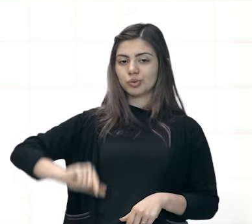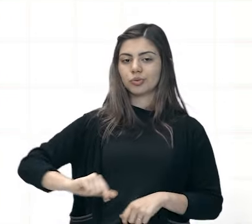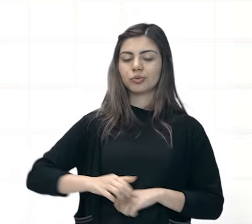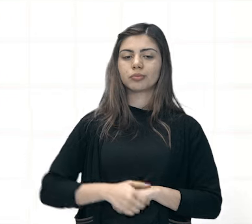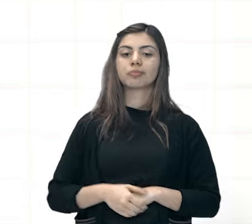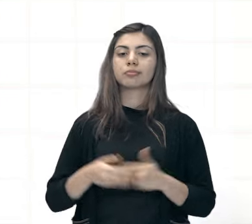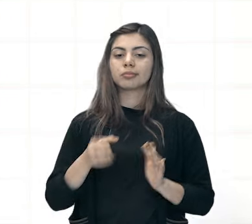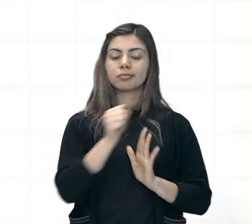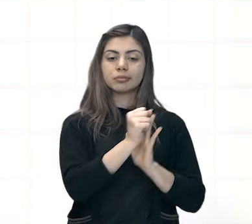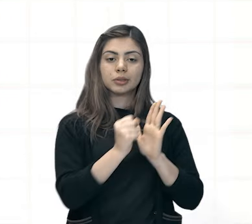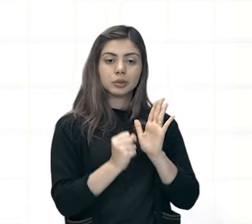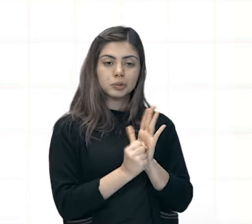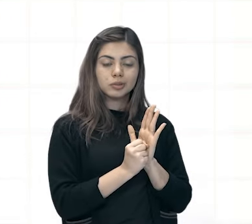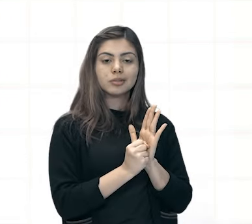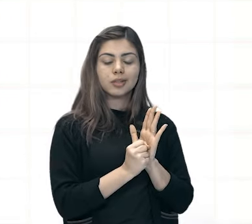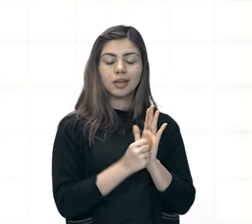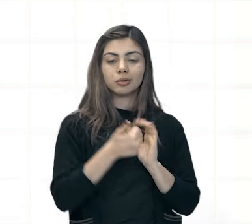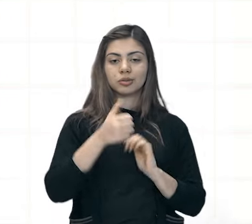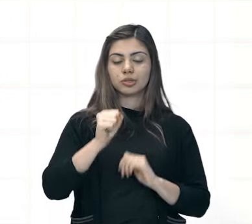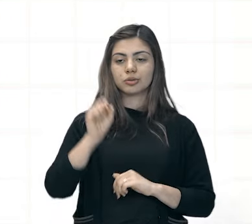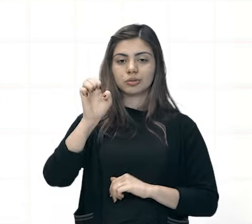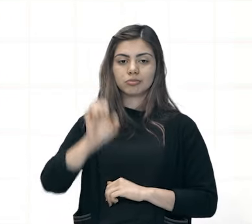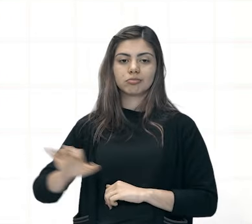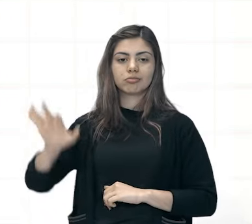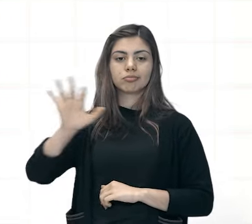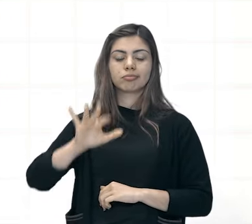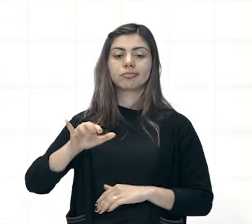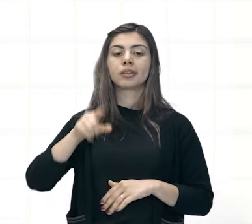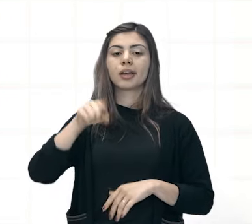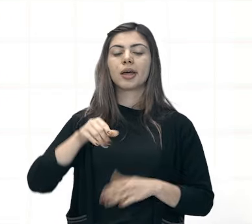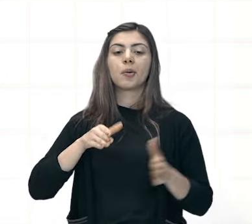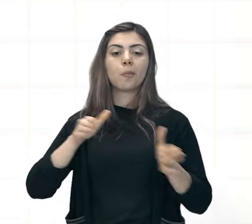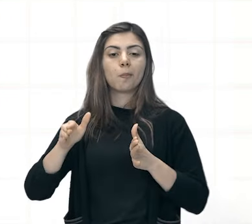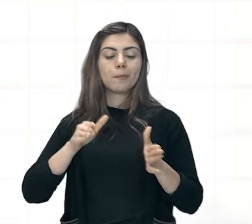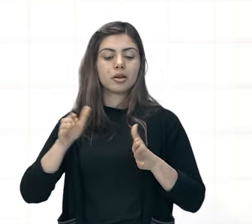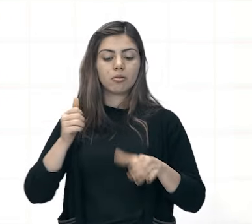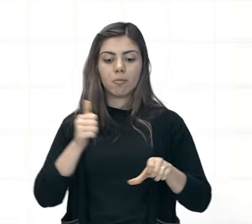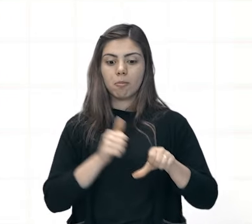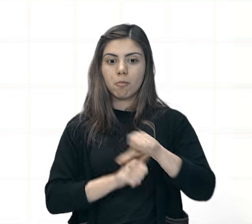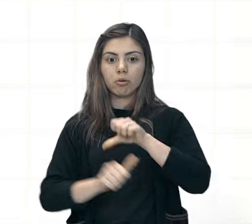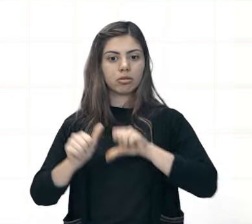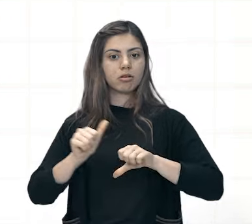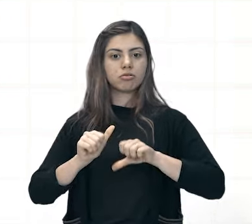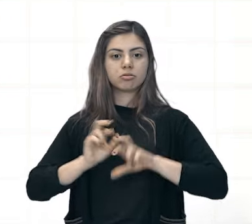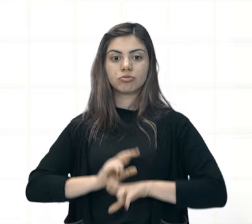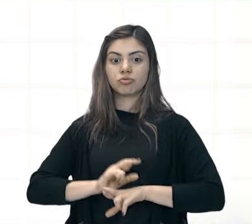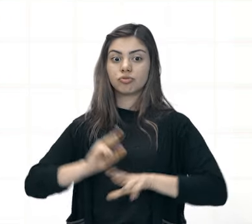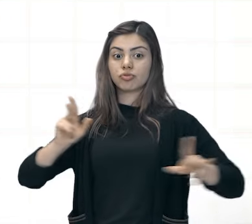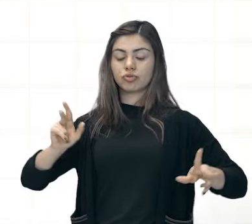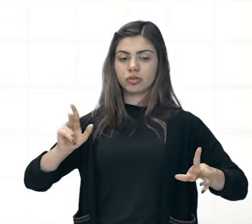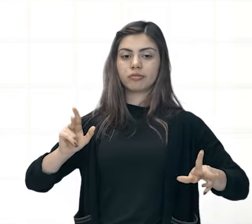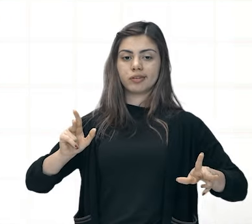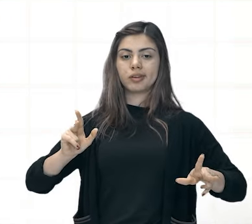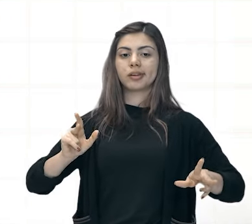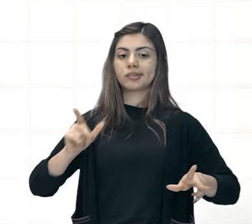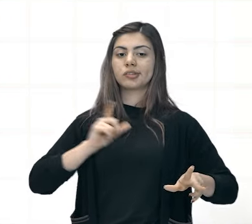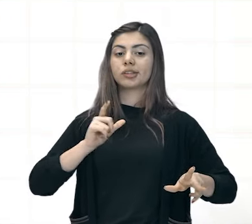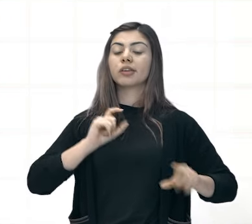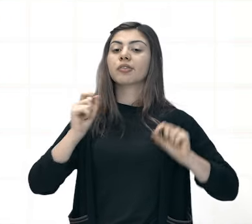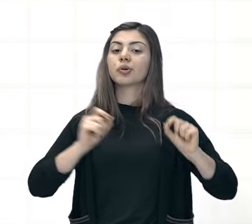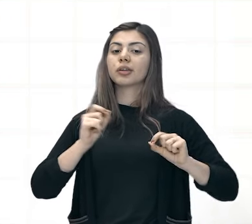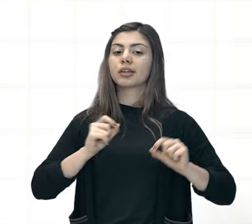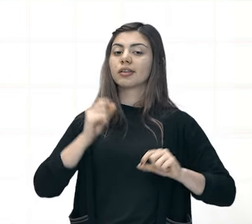século XVIII, um período de mudança radical começou a tomar forma,